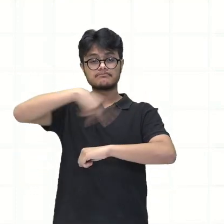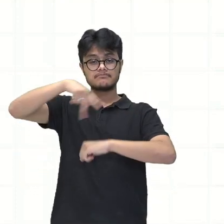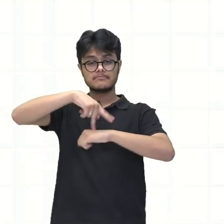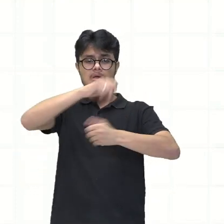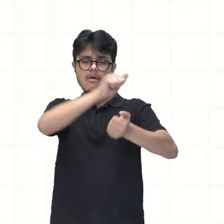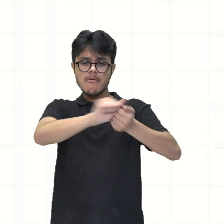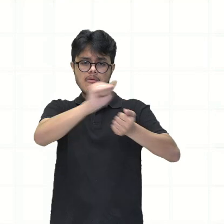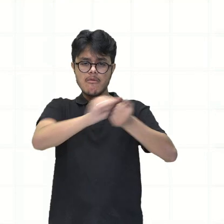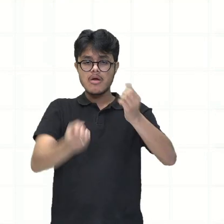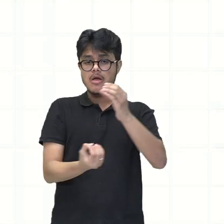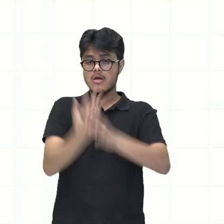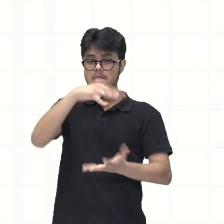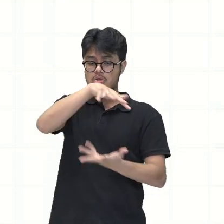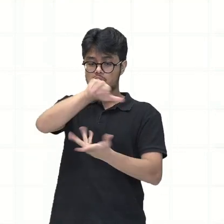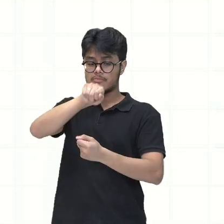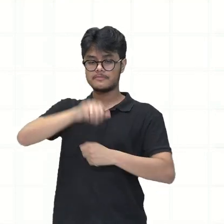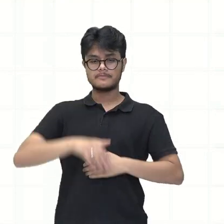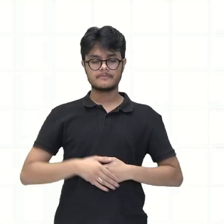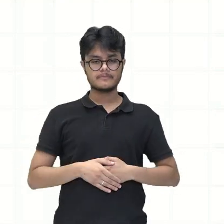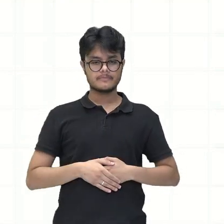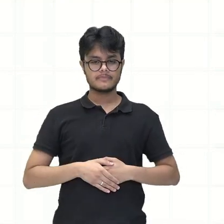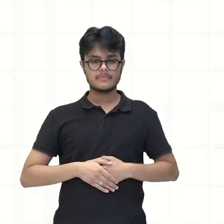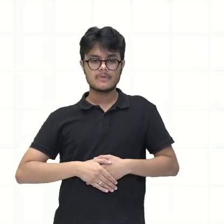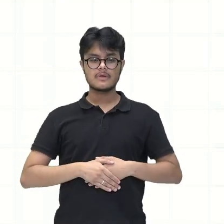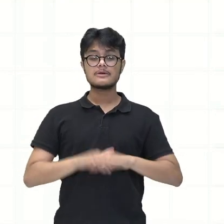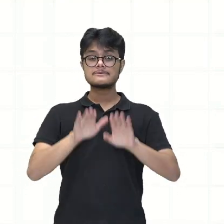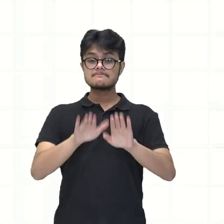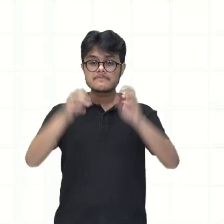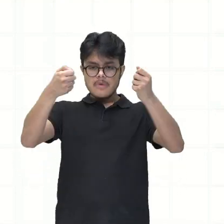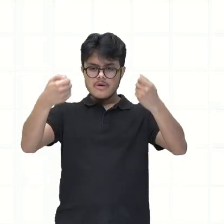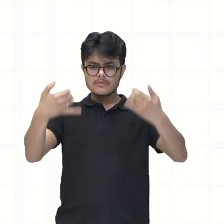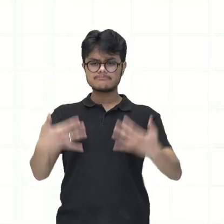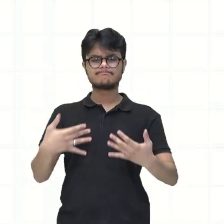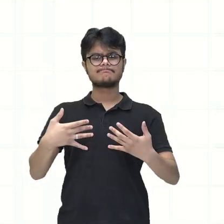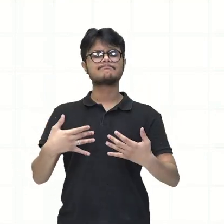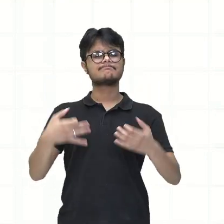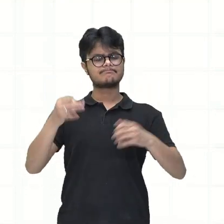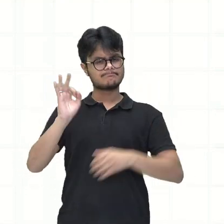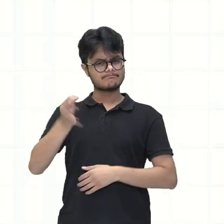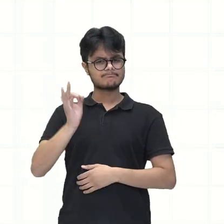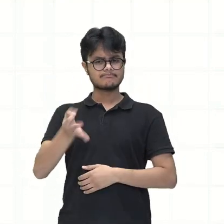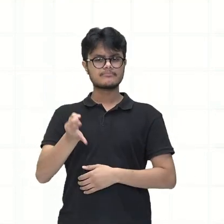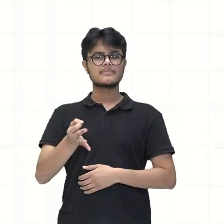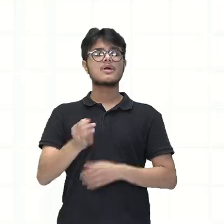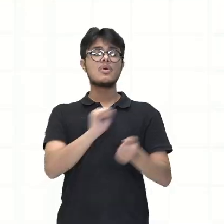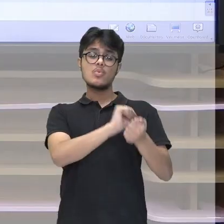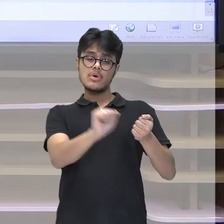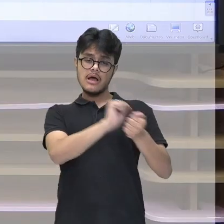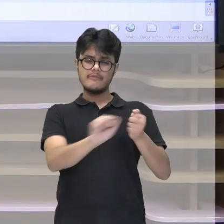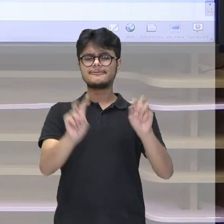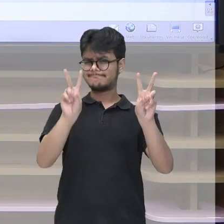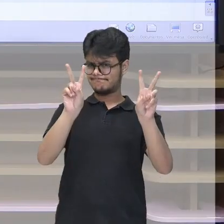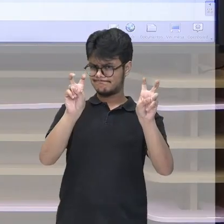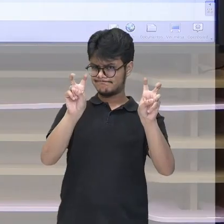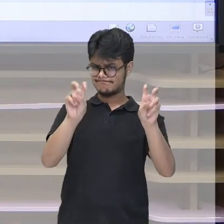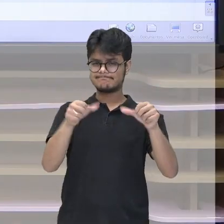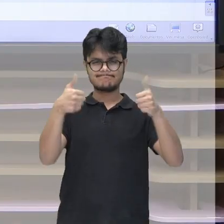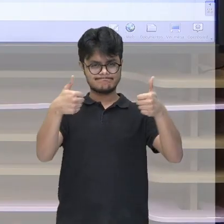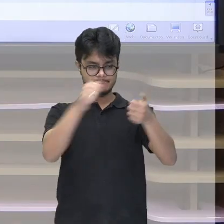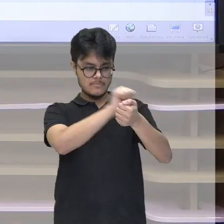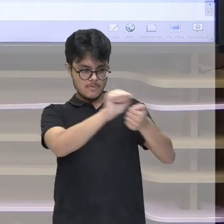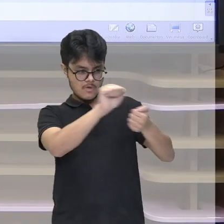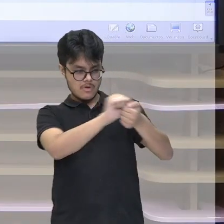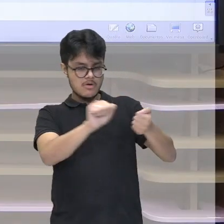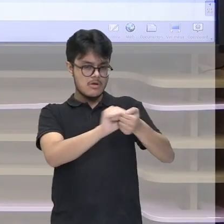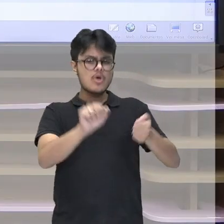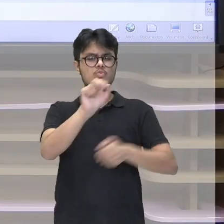nosso planeta, certo? Então, nós falamos aí um pouquinho sobre o carvão mineral, né, que é